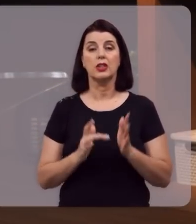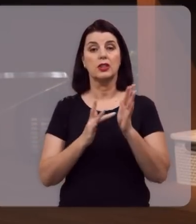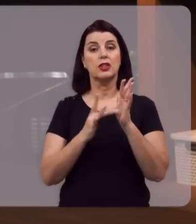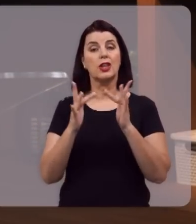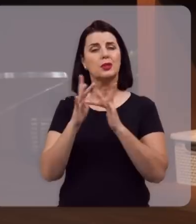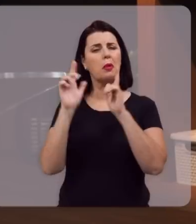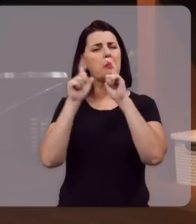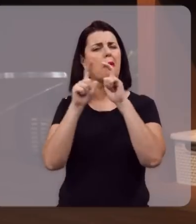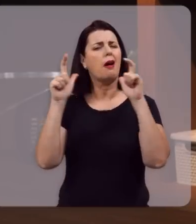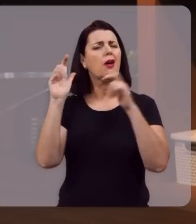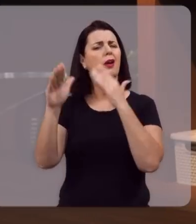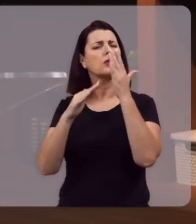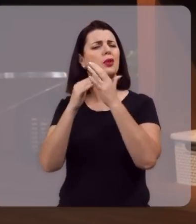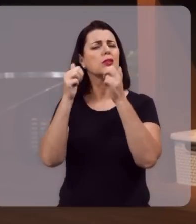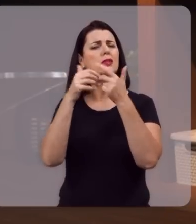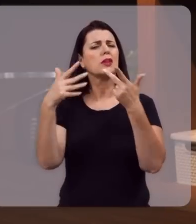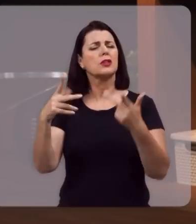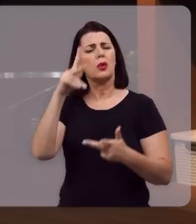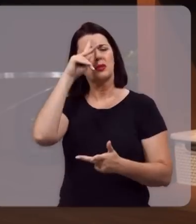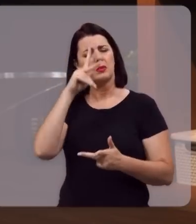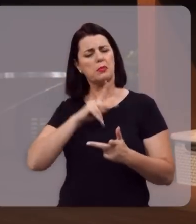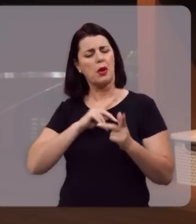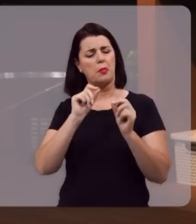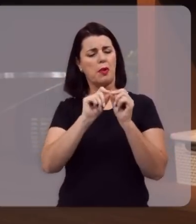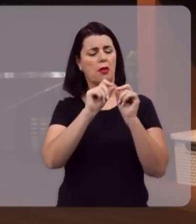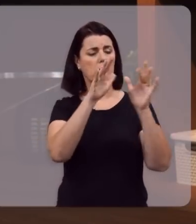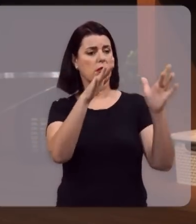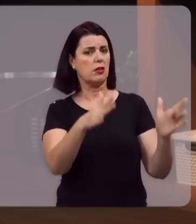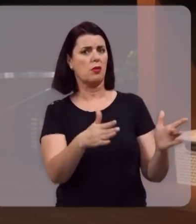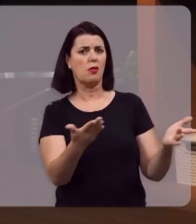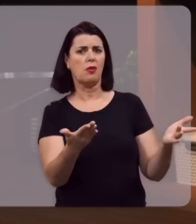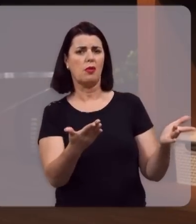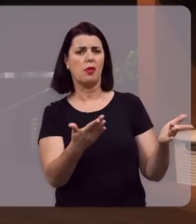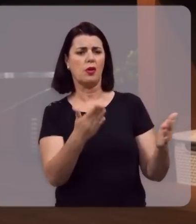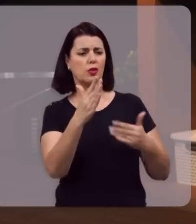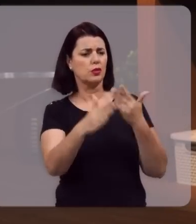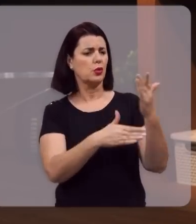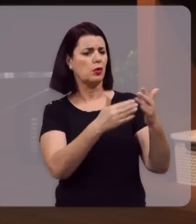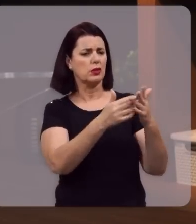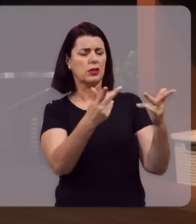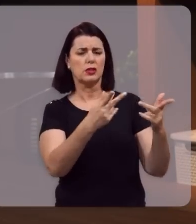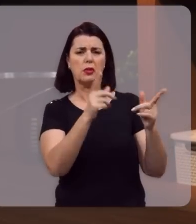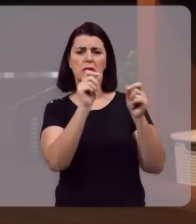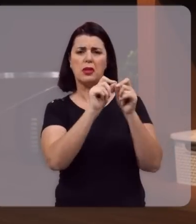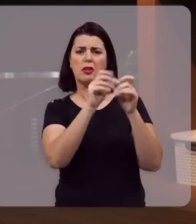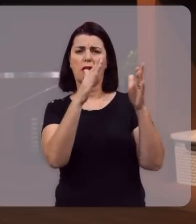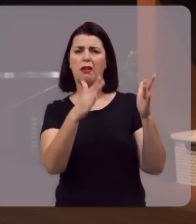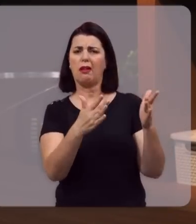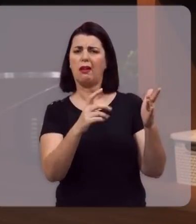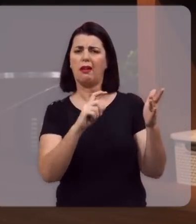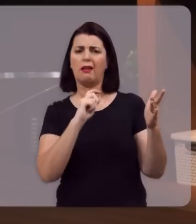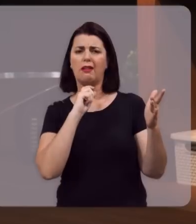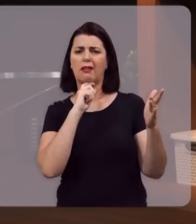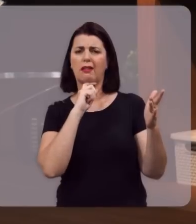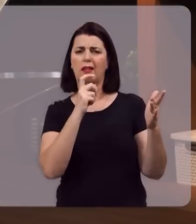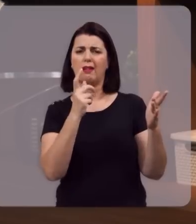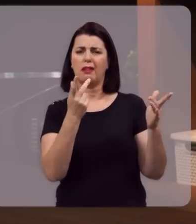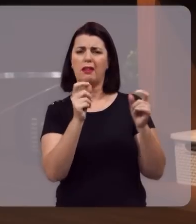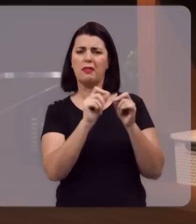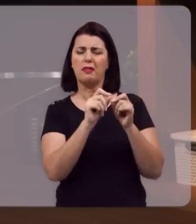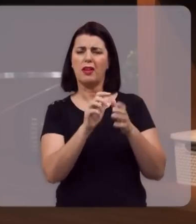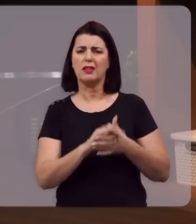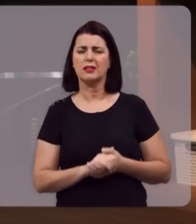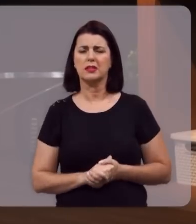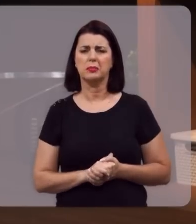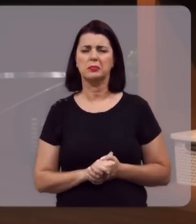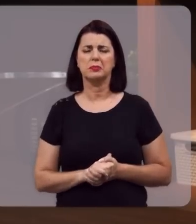ou seja, ele é maior do que tudo quanto ele mesmo criou, porque todas as coisas foram feitas por intermédio dele, e sem ele nada do que foi